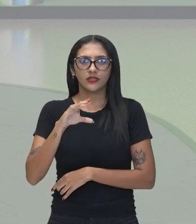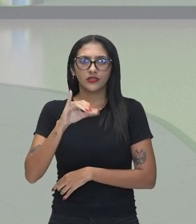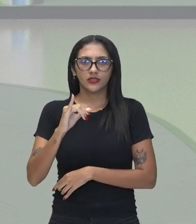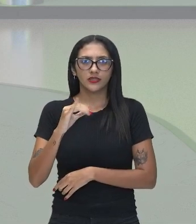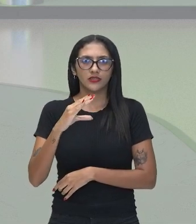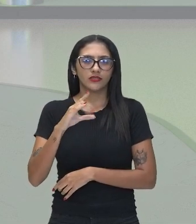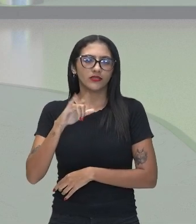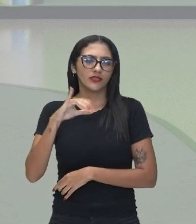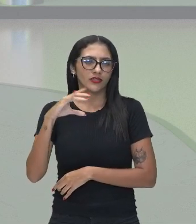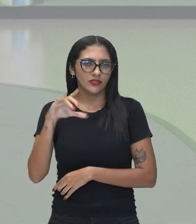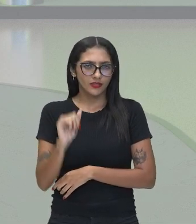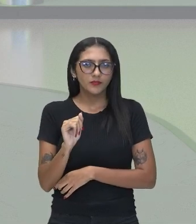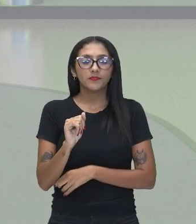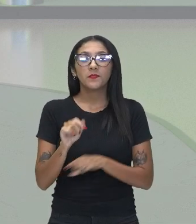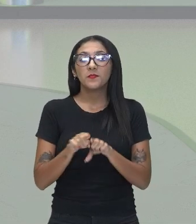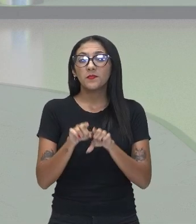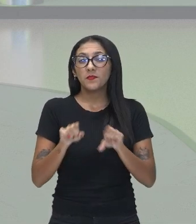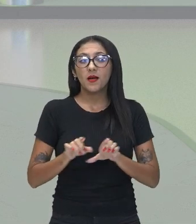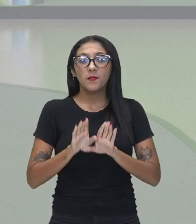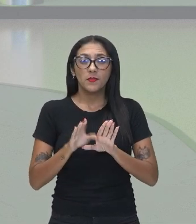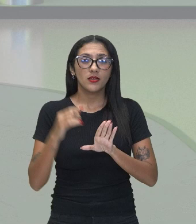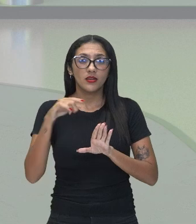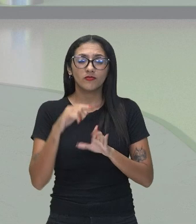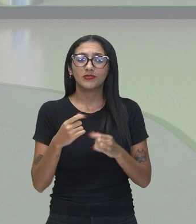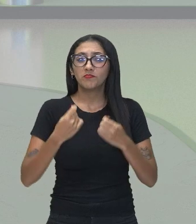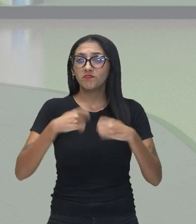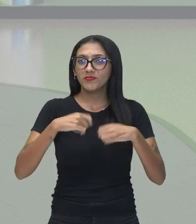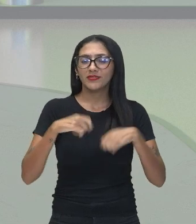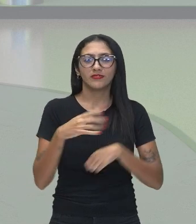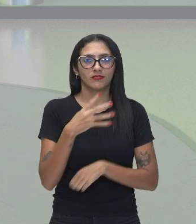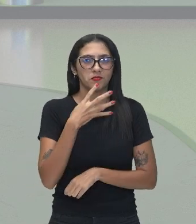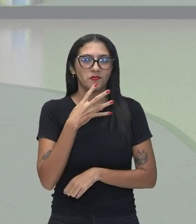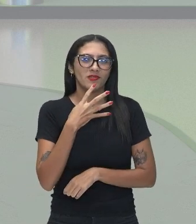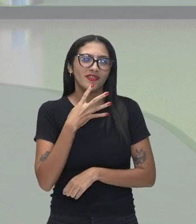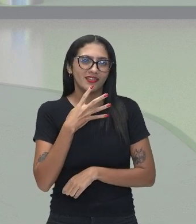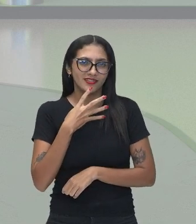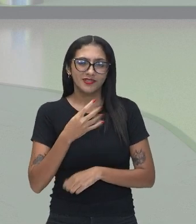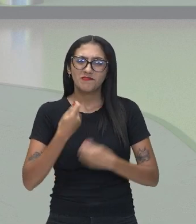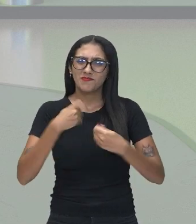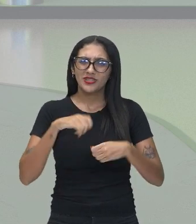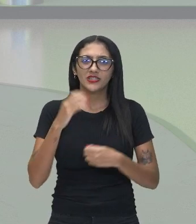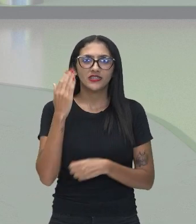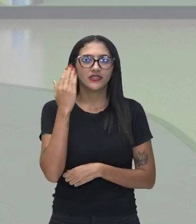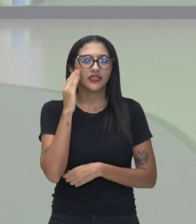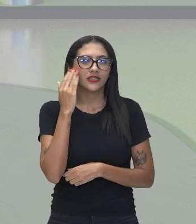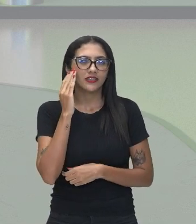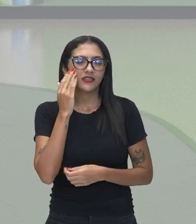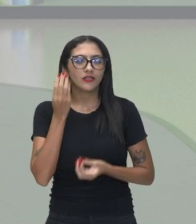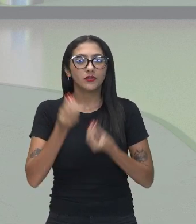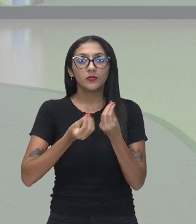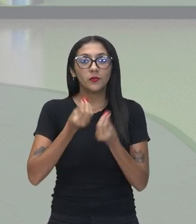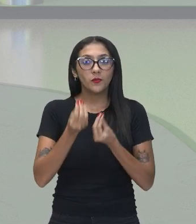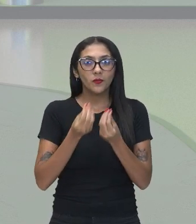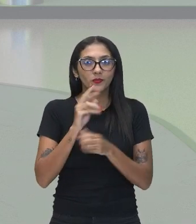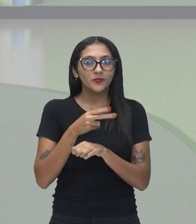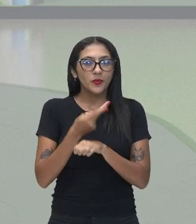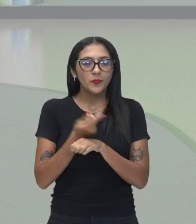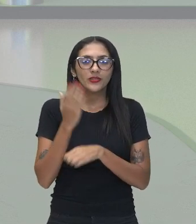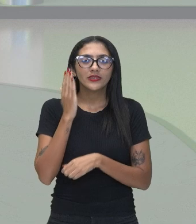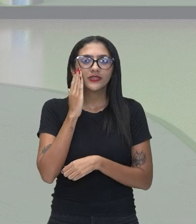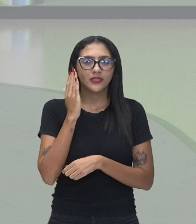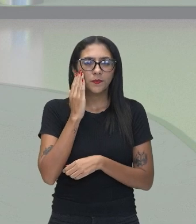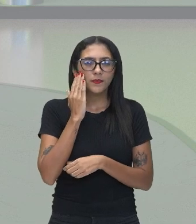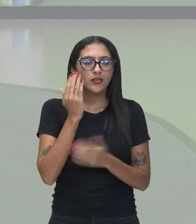que a gente precisa conhecer o que é o núcleo aromático, a gente precisa entender aí para saber quando é